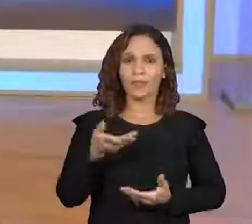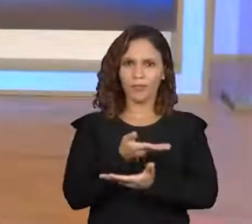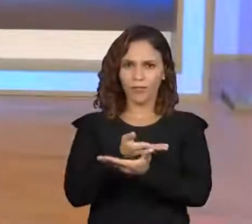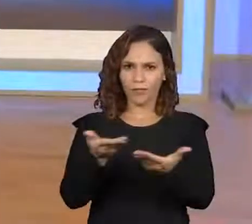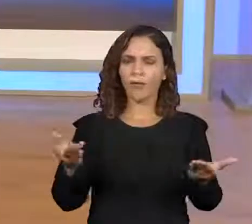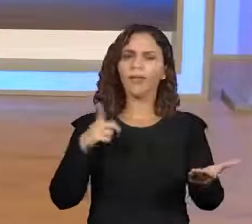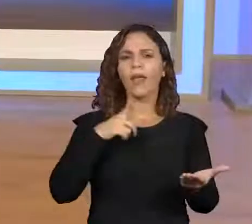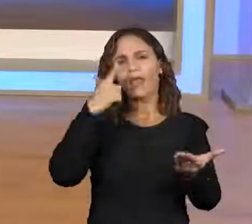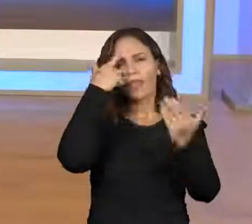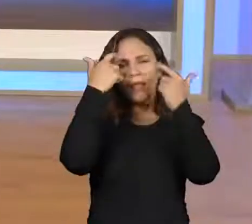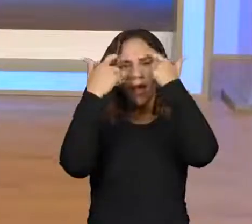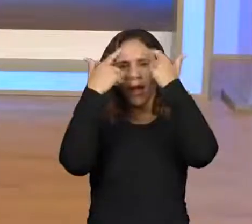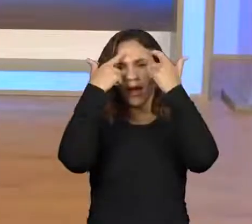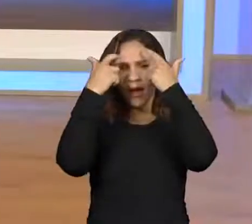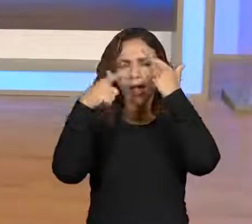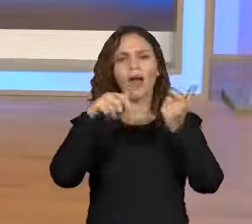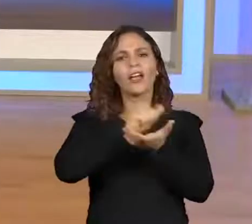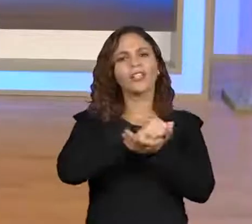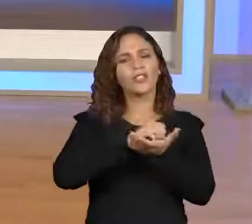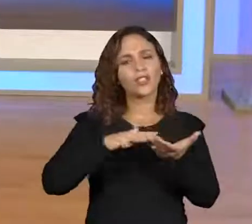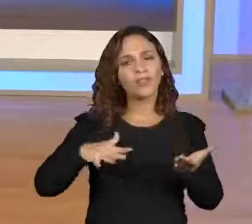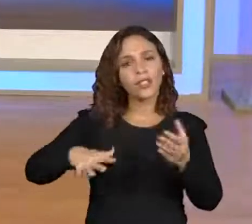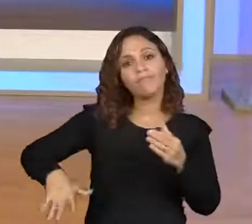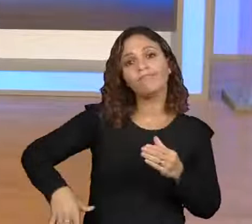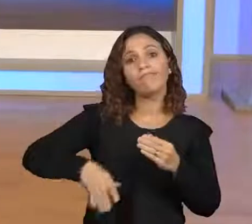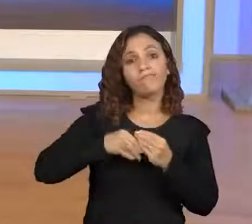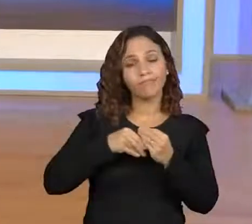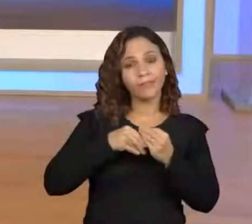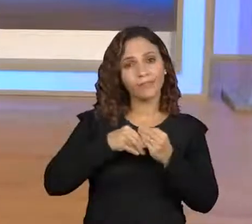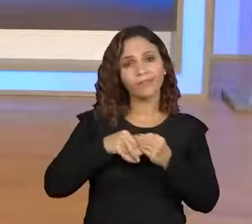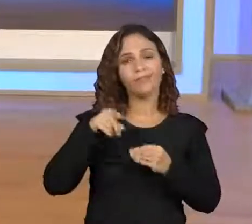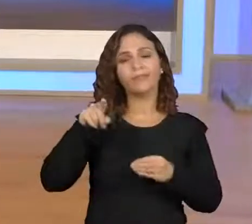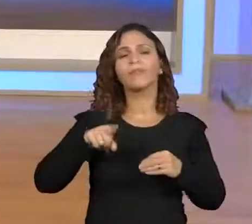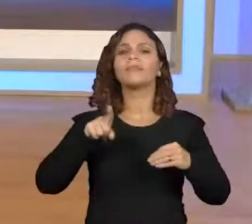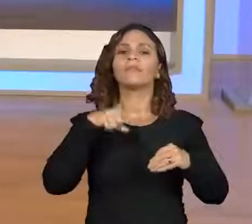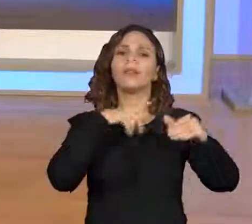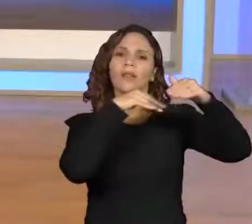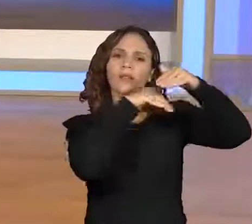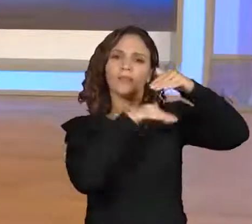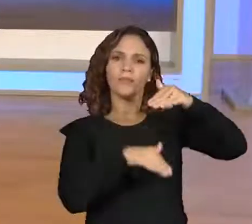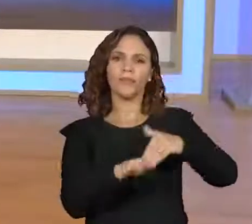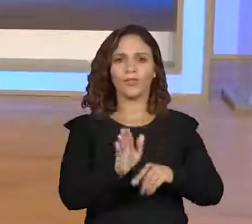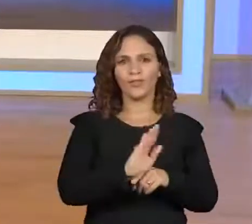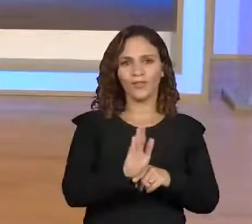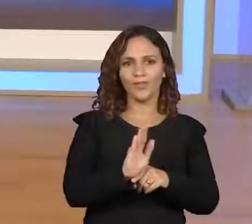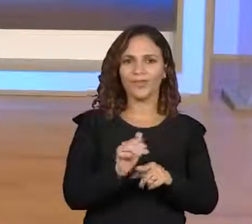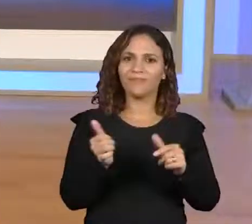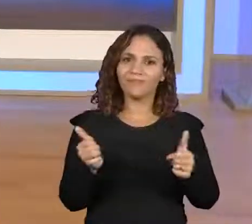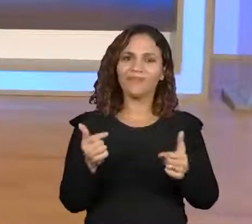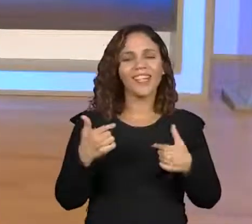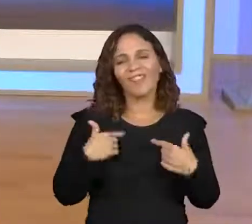atividades, sugestões de atividades que complementam essa videoaula lá no repositório de vídeos. Eu vou